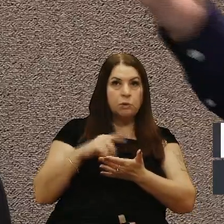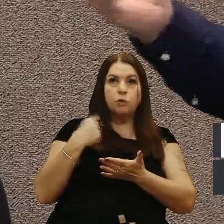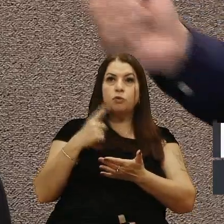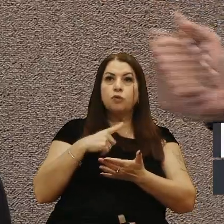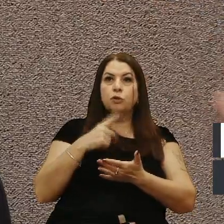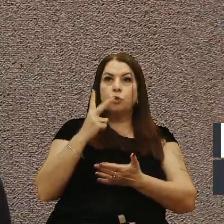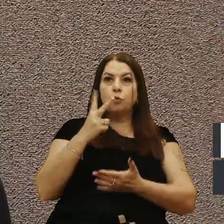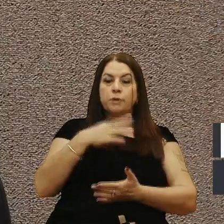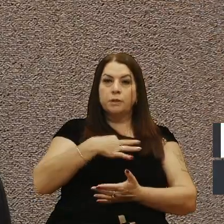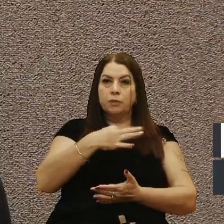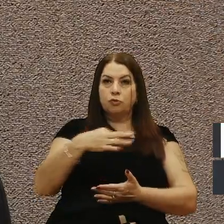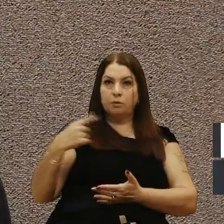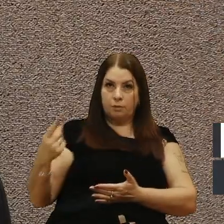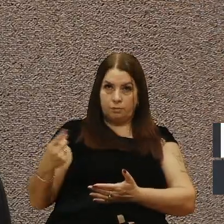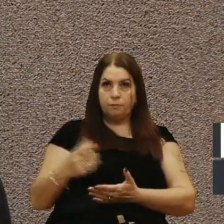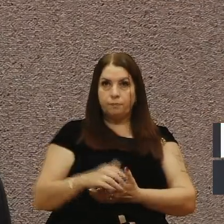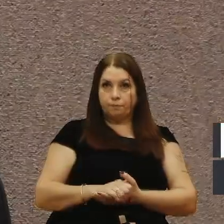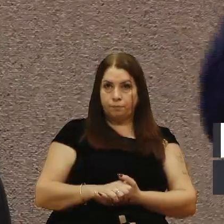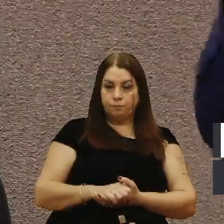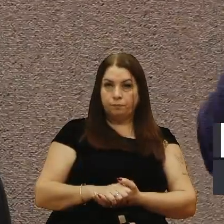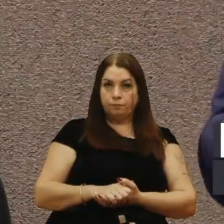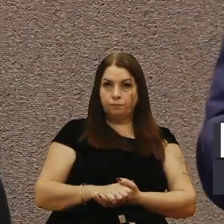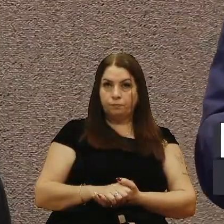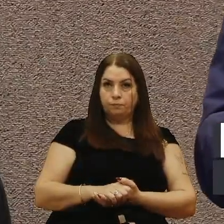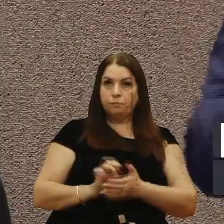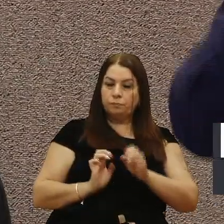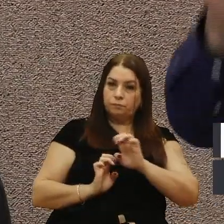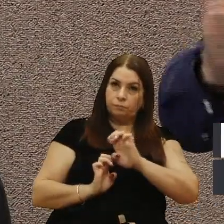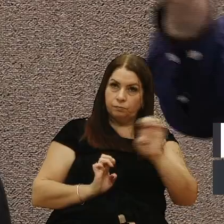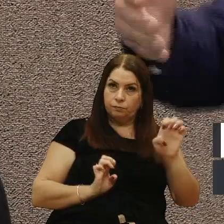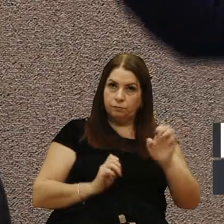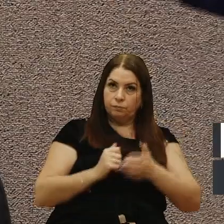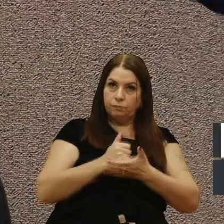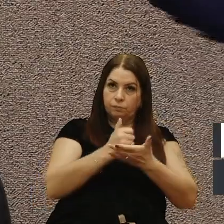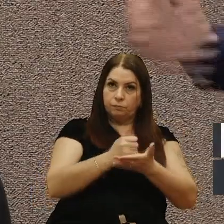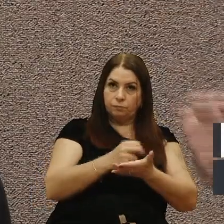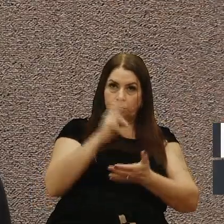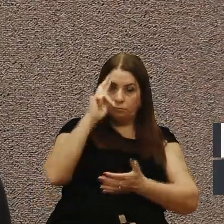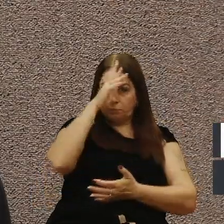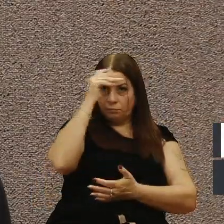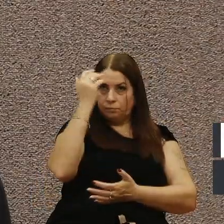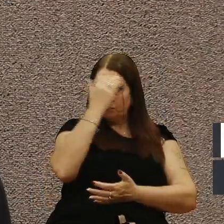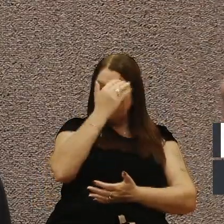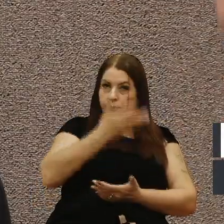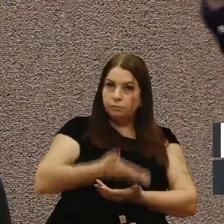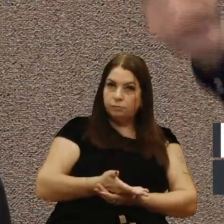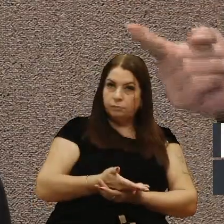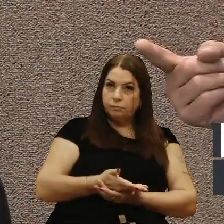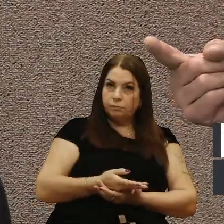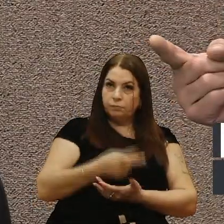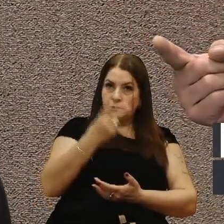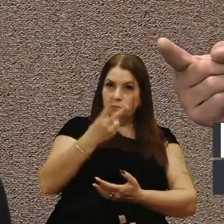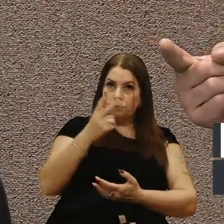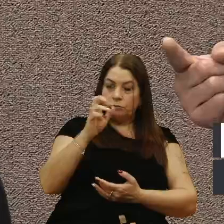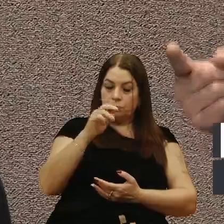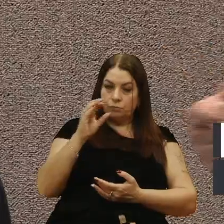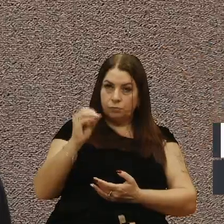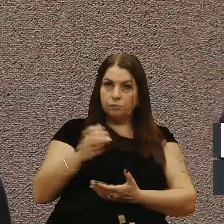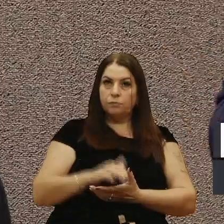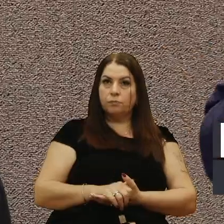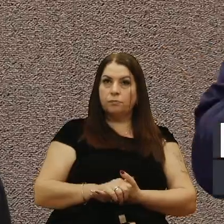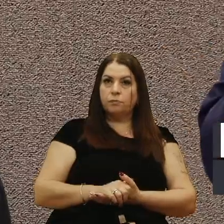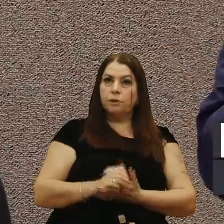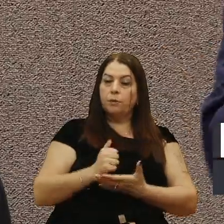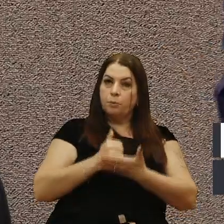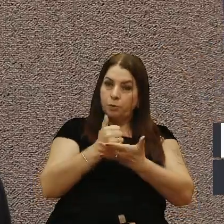2 candidatos. A esquerda apoiou o prefeito Adiló no segundo turno.